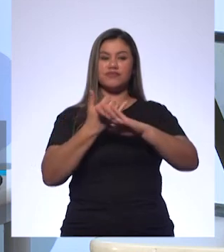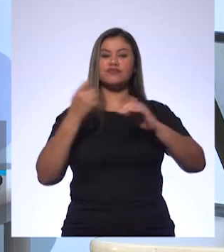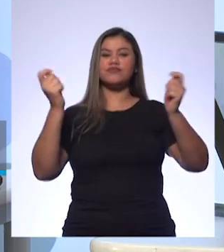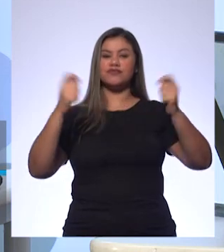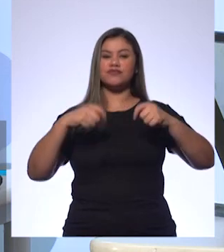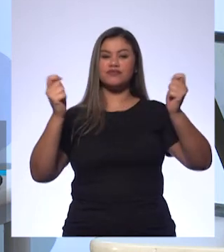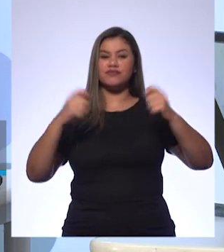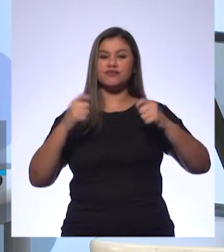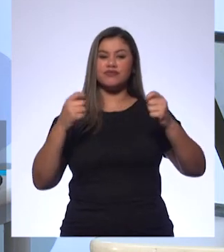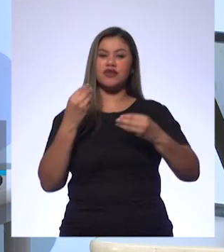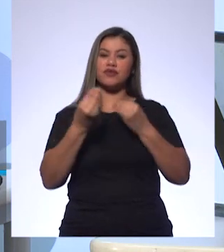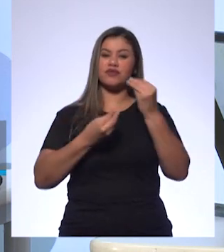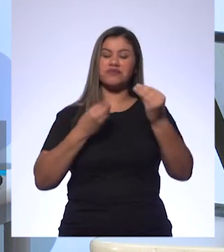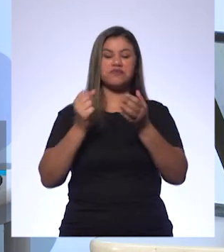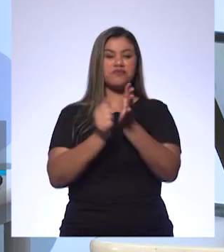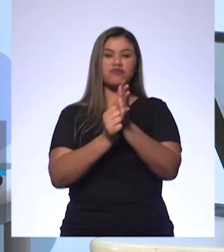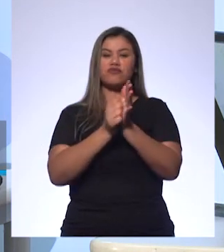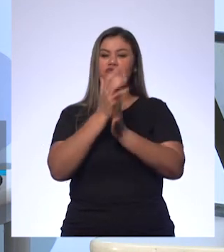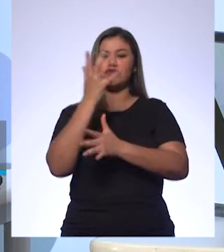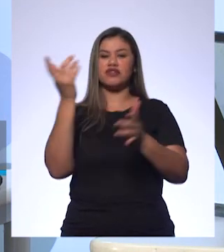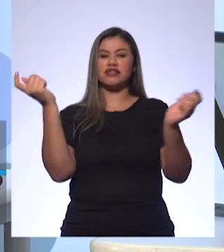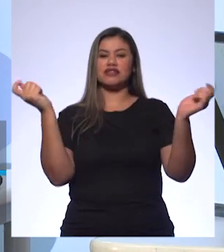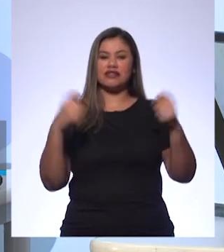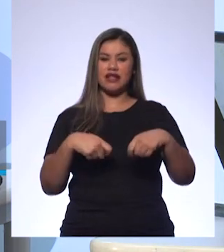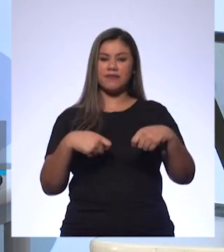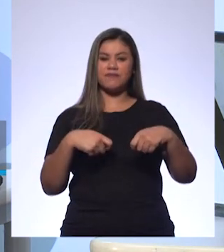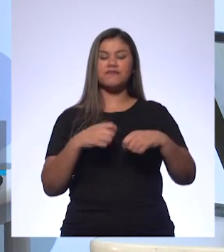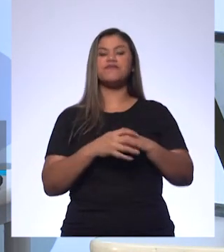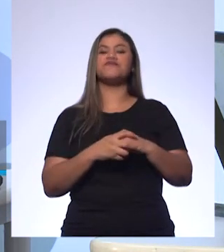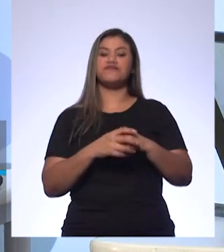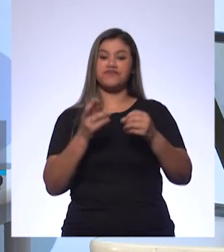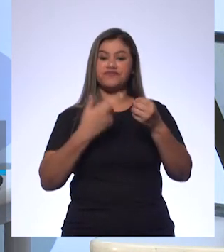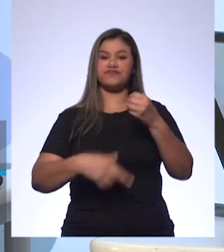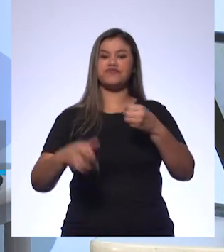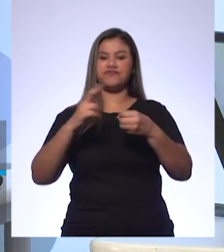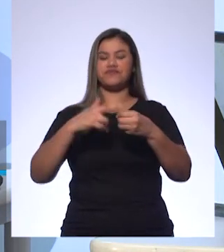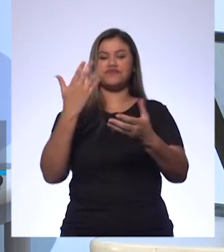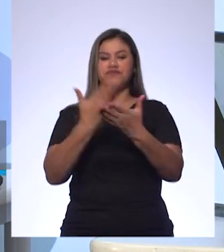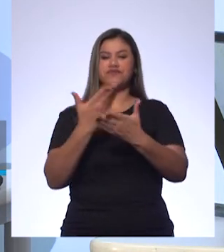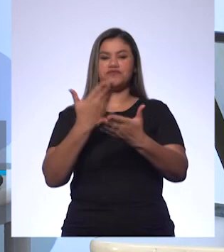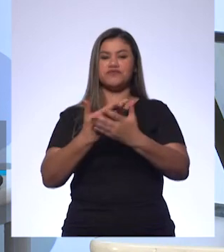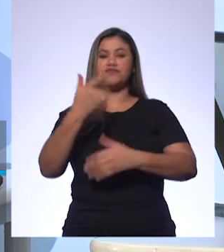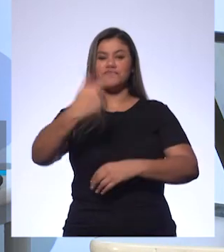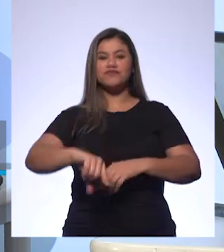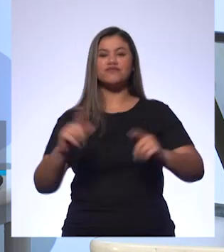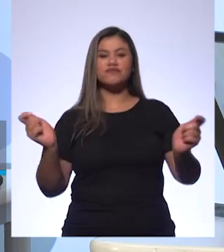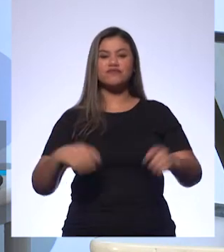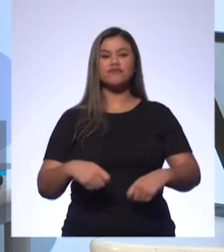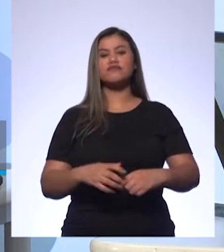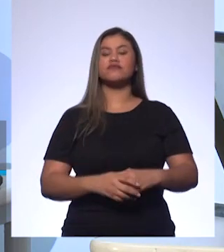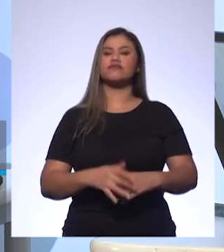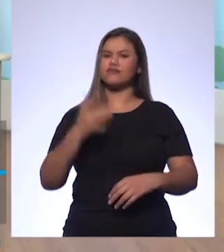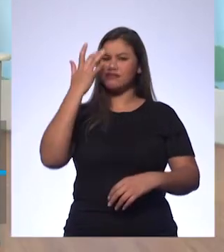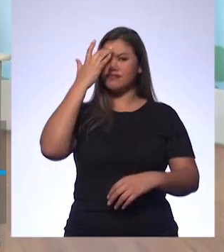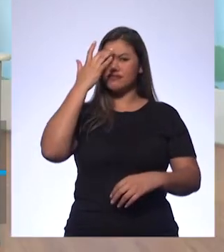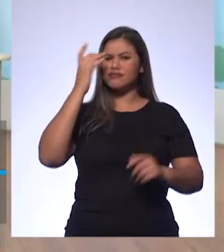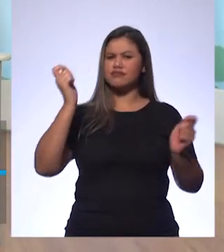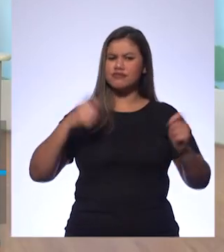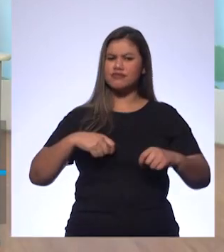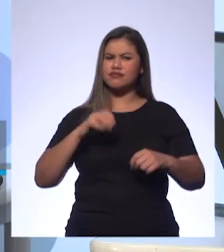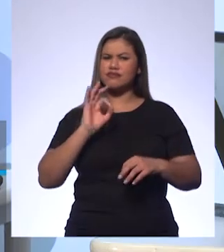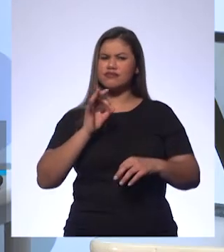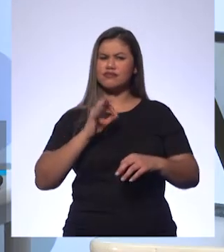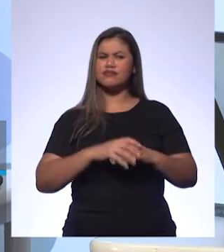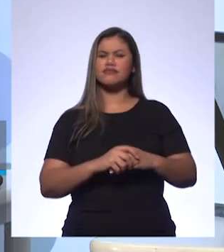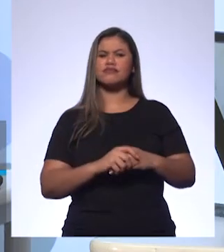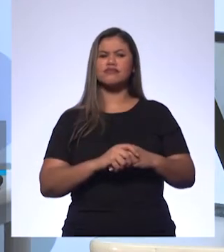vocês olharem a aula quantas vezes vocês quiserem e retomar isso daí, ok? Então, acho que deu, né, Déia? Uhum. Então,